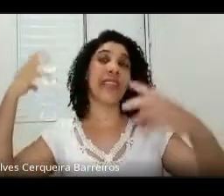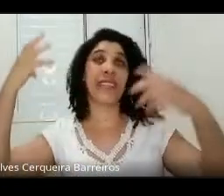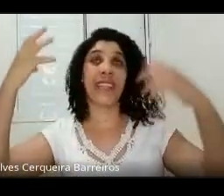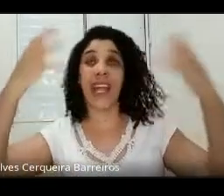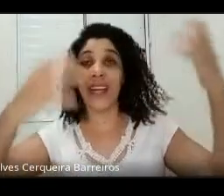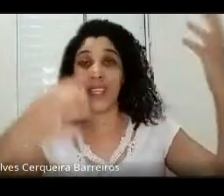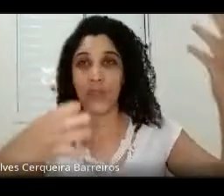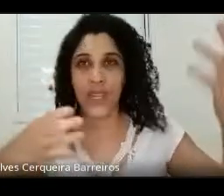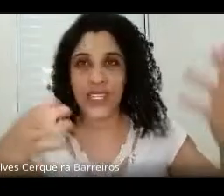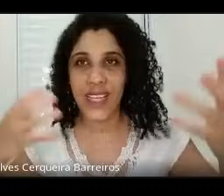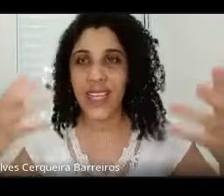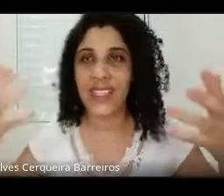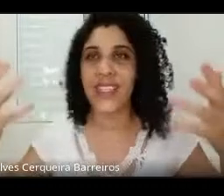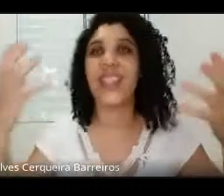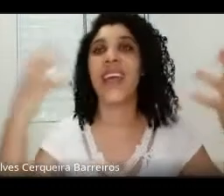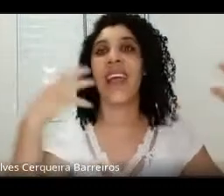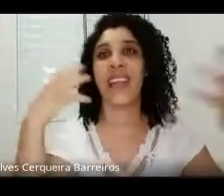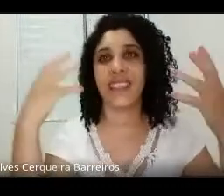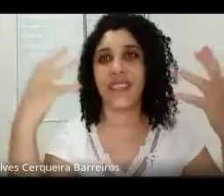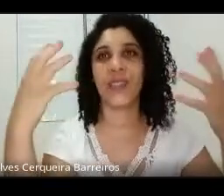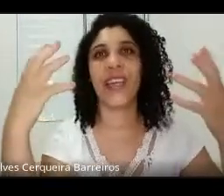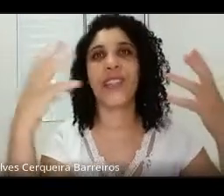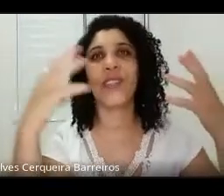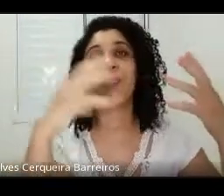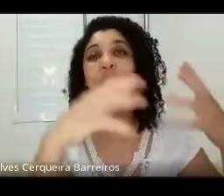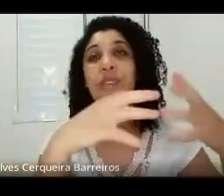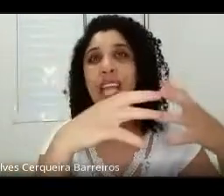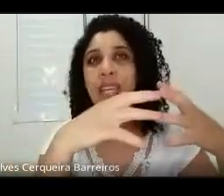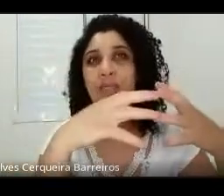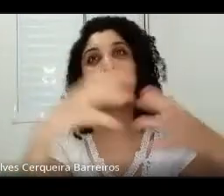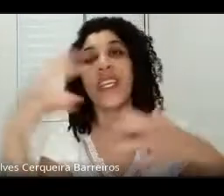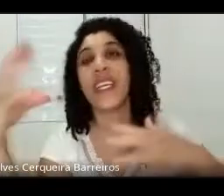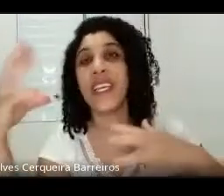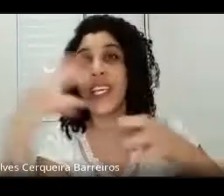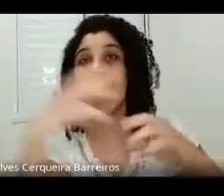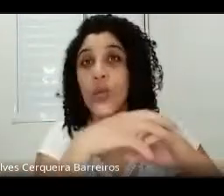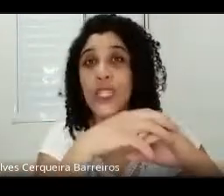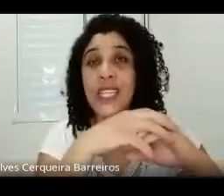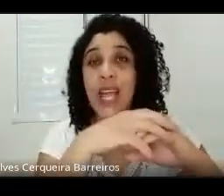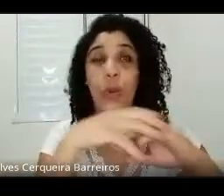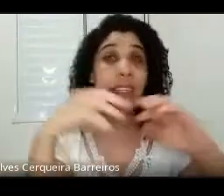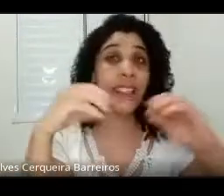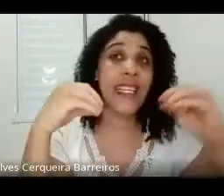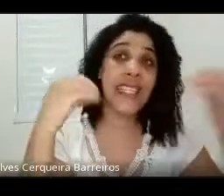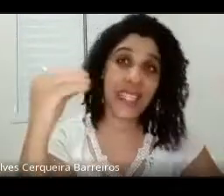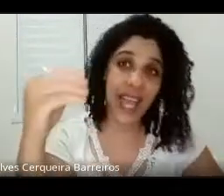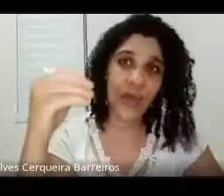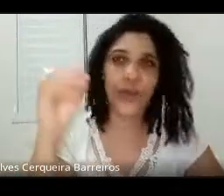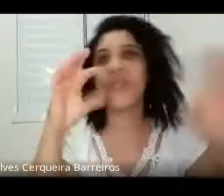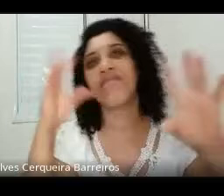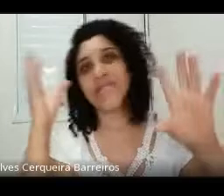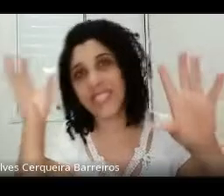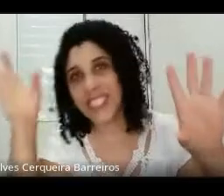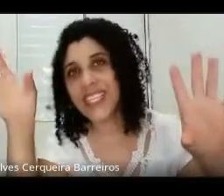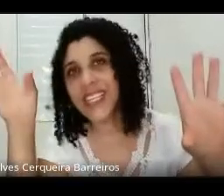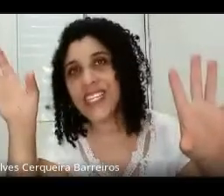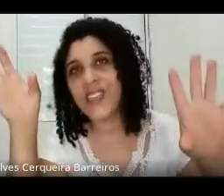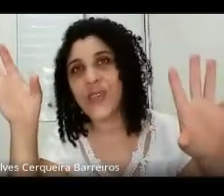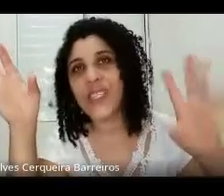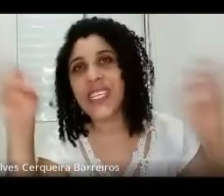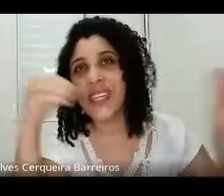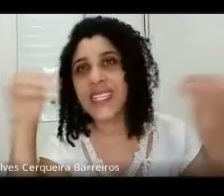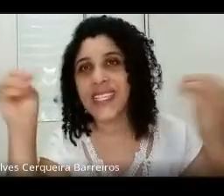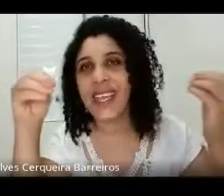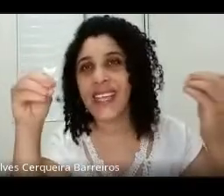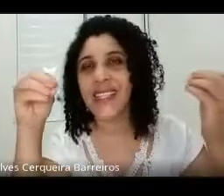fica tentando fazer essa relação, né, entre o significado e o sinal. Tem sinal que a gente